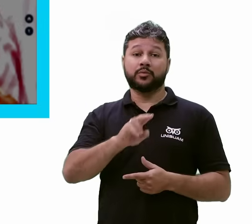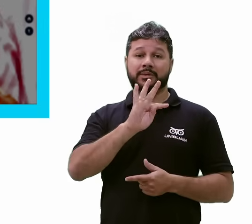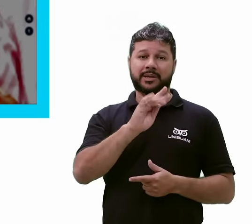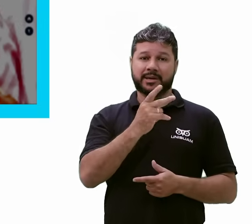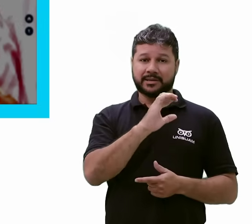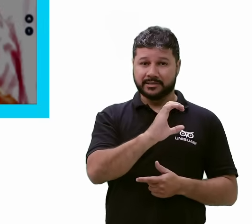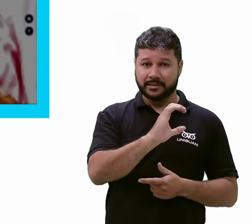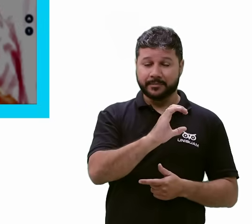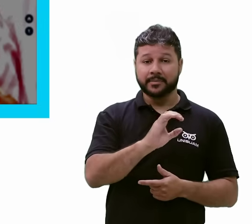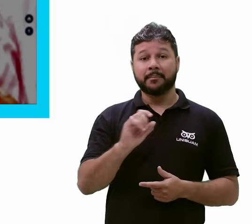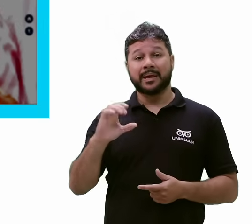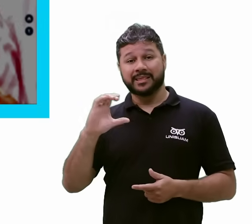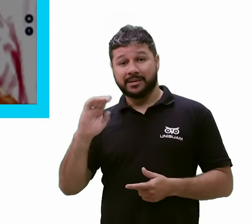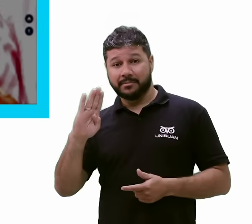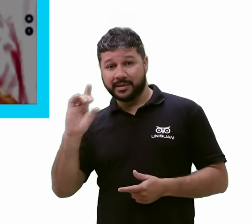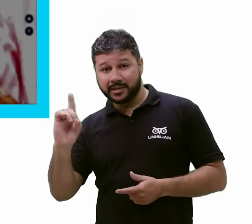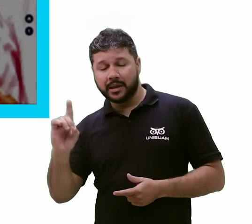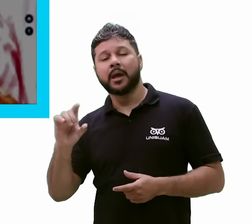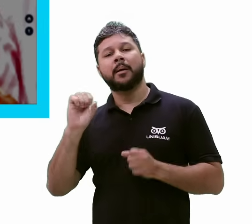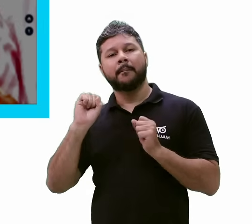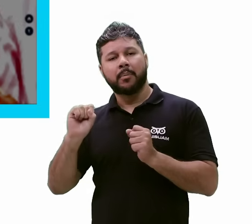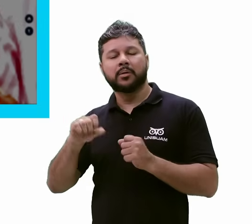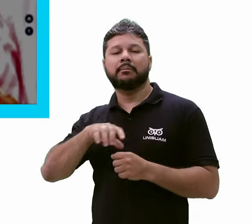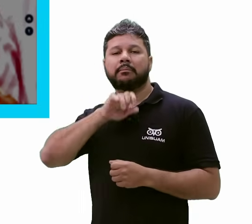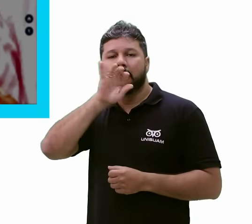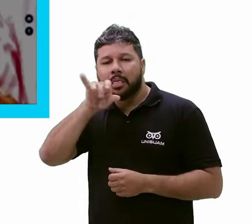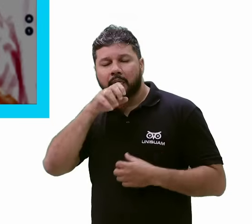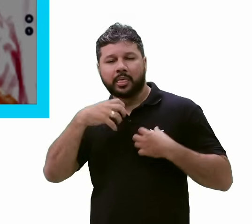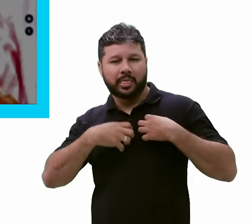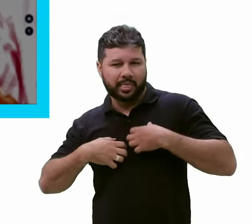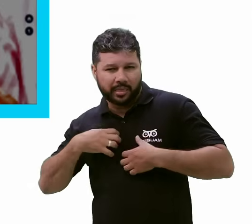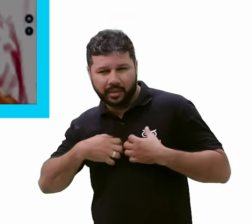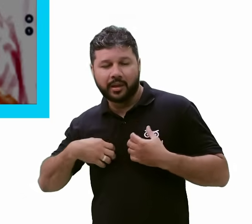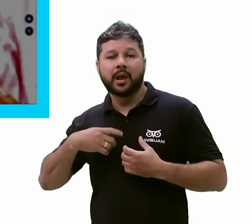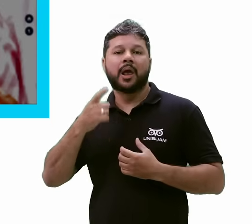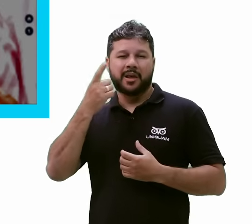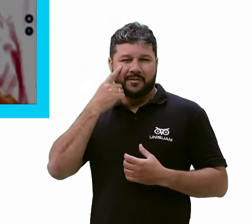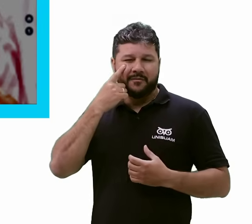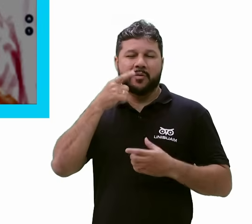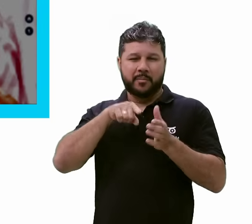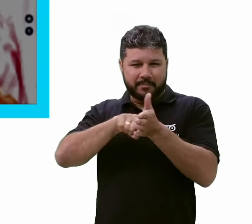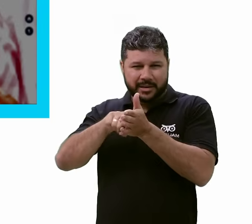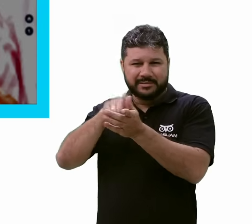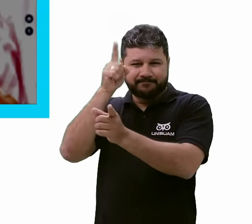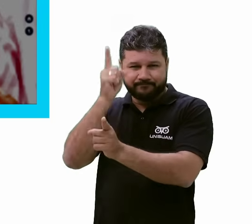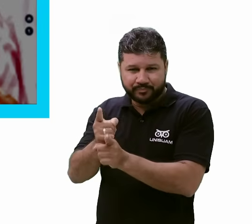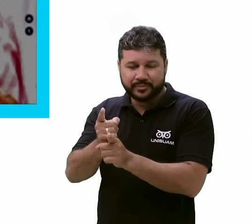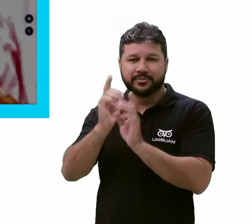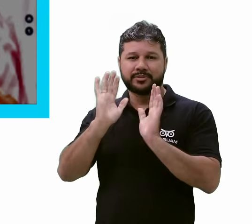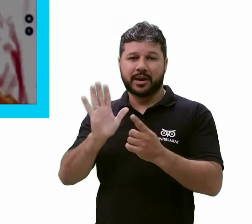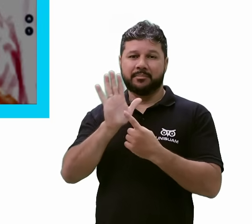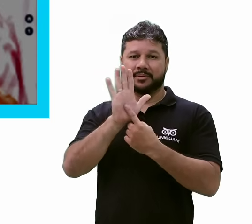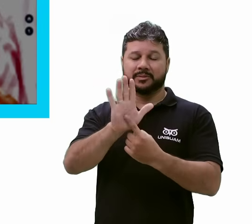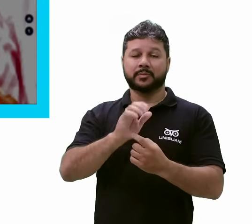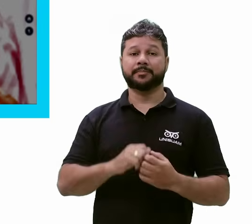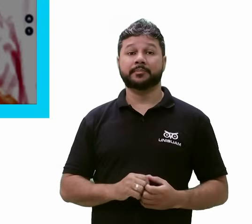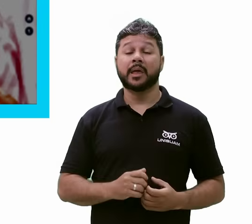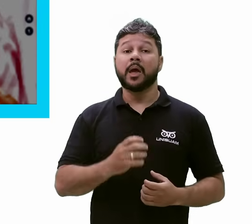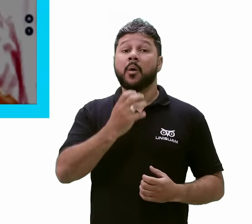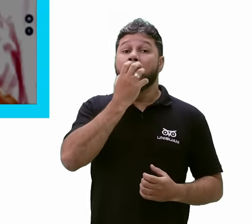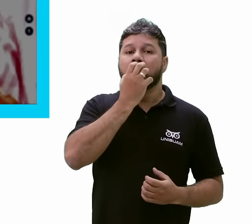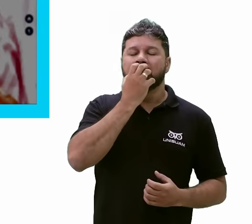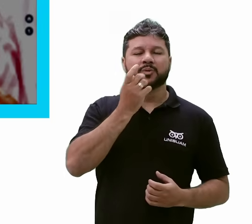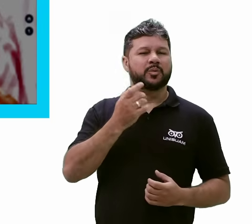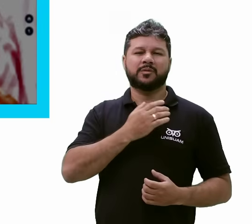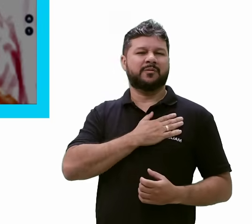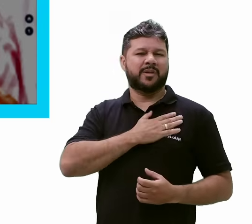THC. Já com CBD ele pode ter também enjoos e náuseas, que foi o que a gente viu na nossa pesquisa, tá? O cachorro, ele já